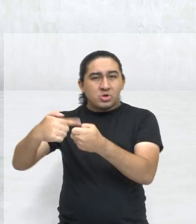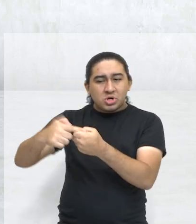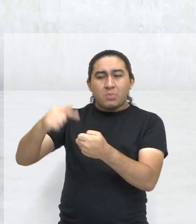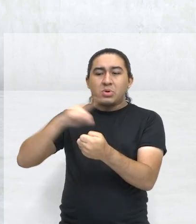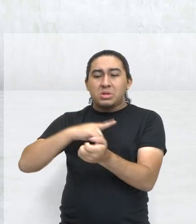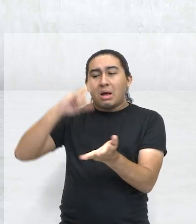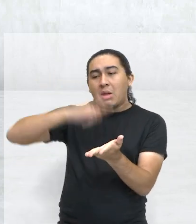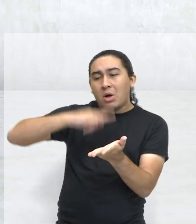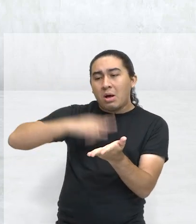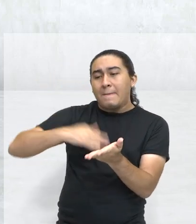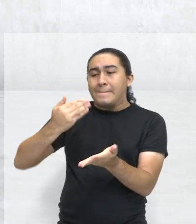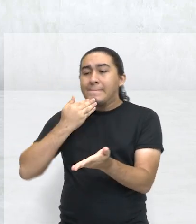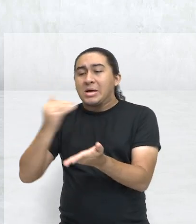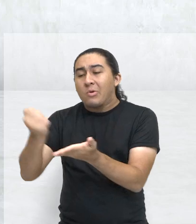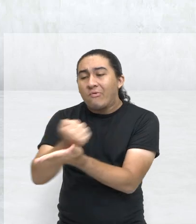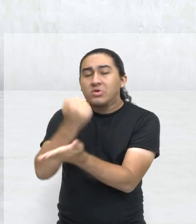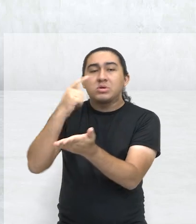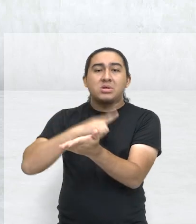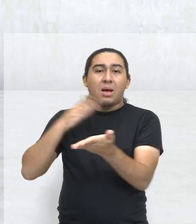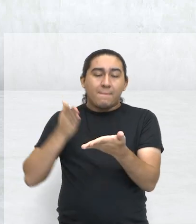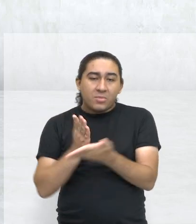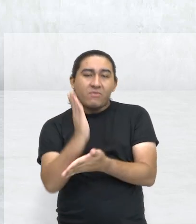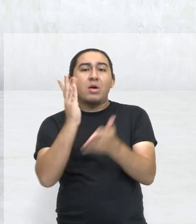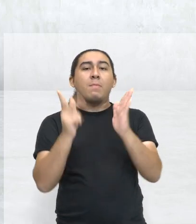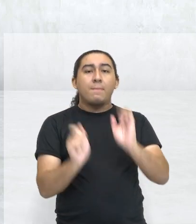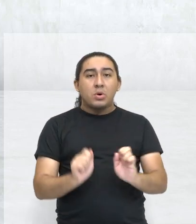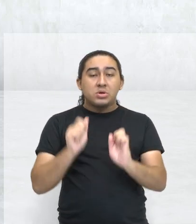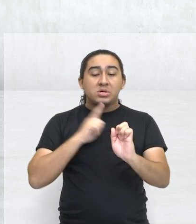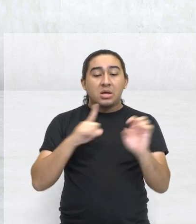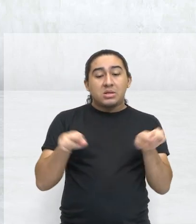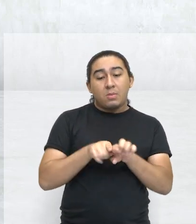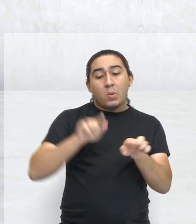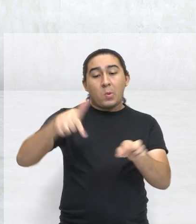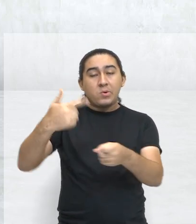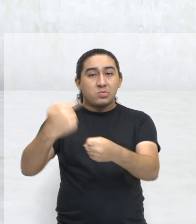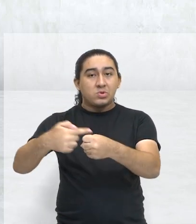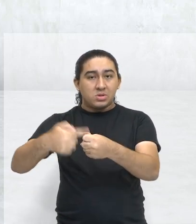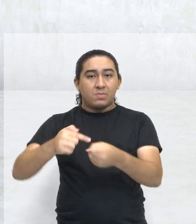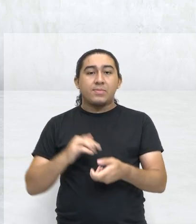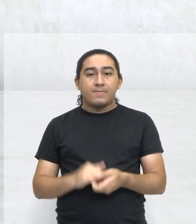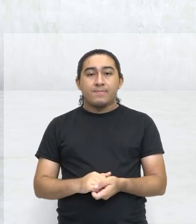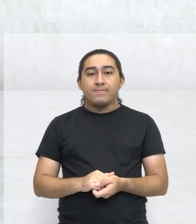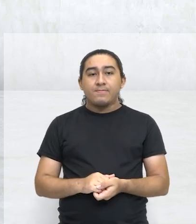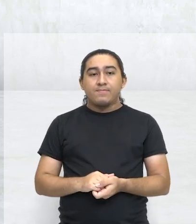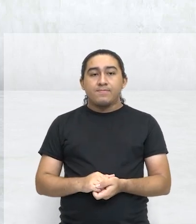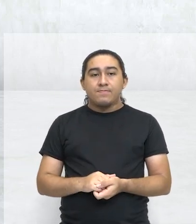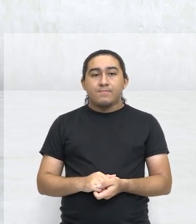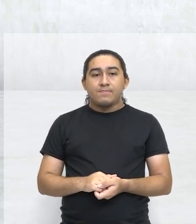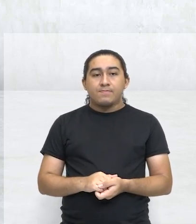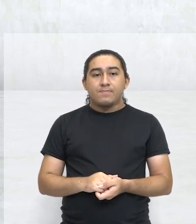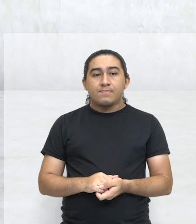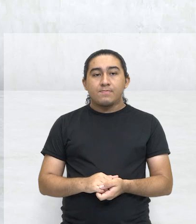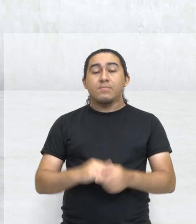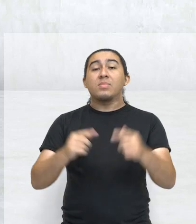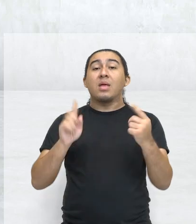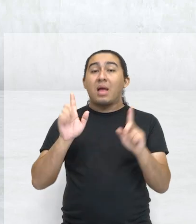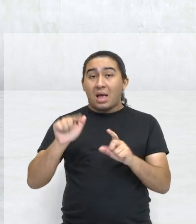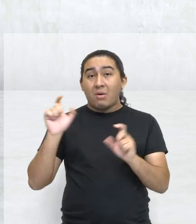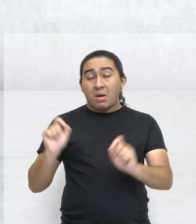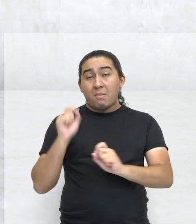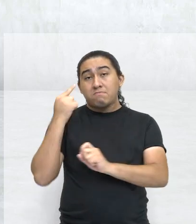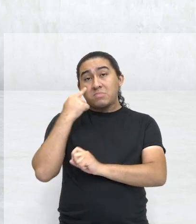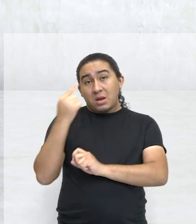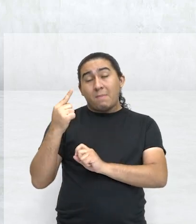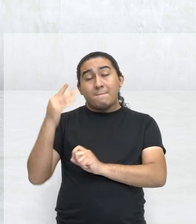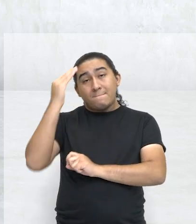espetáculo grandioso, maravilhoso, que hoje também pode ir para os municípios. Dependendo da questão cultural do município, faz um